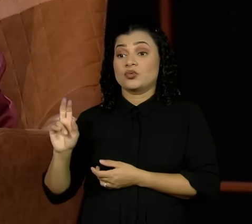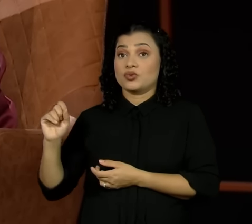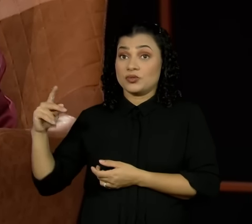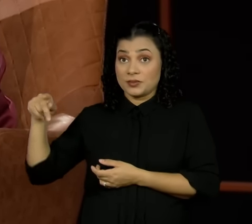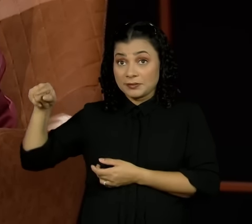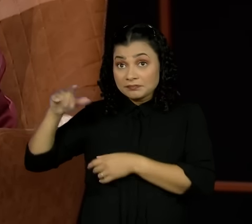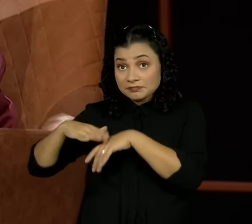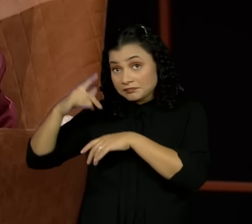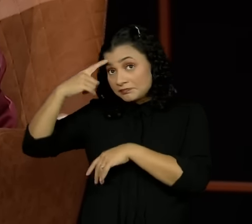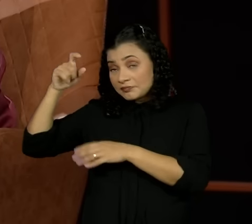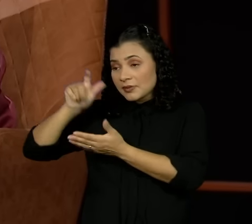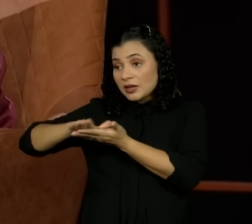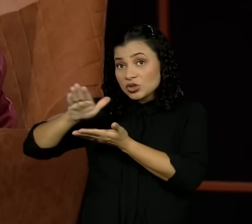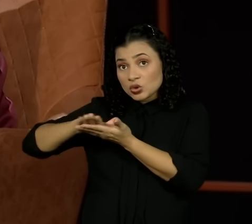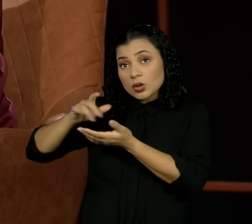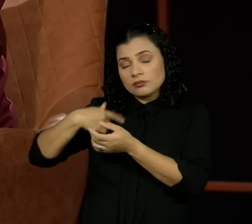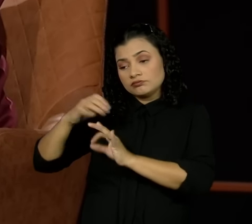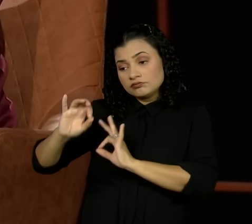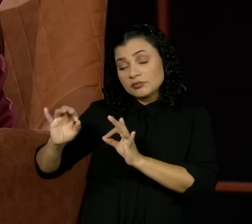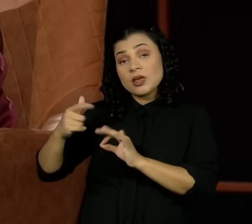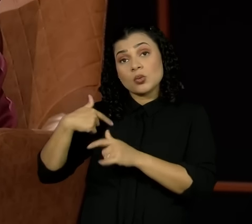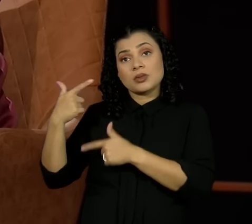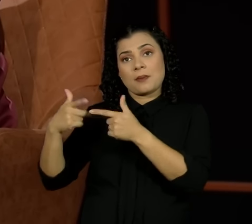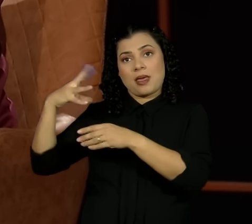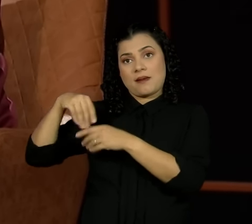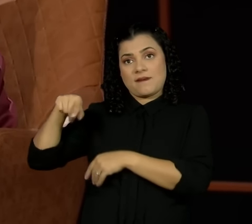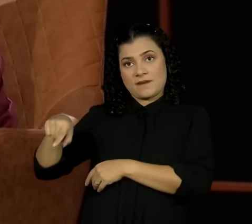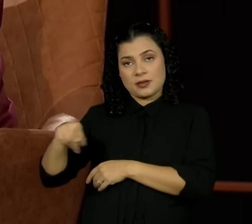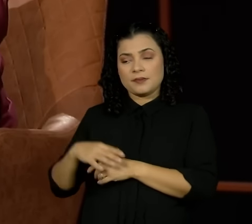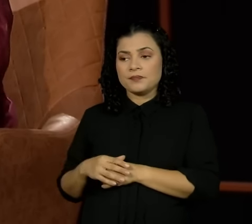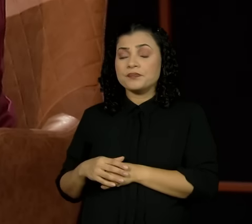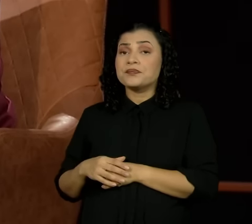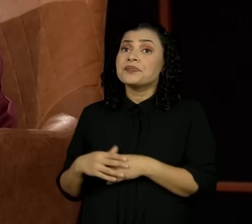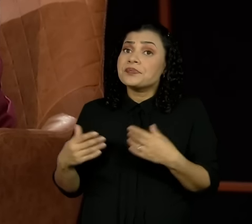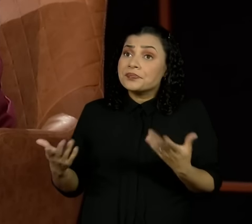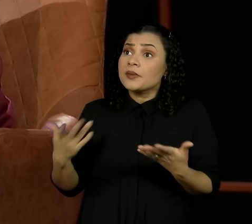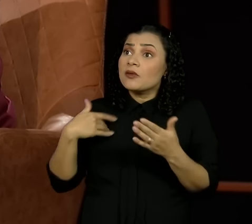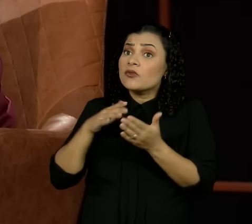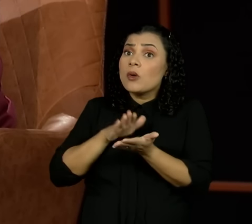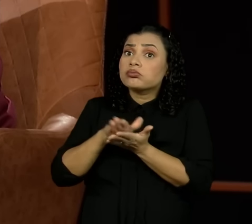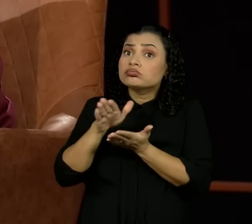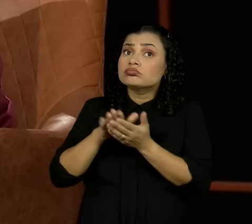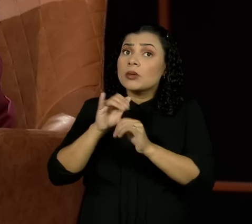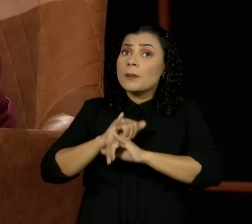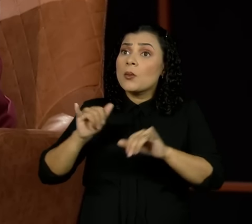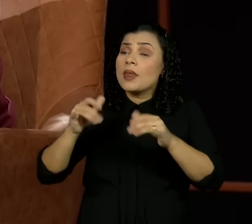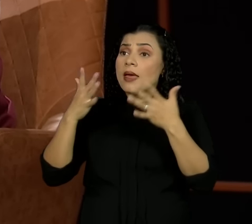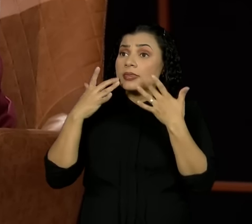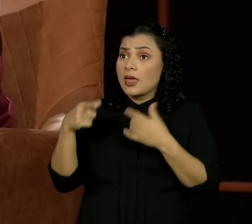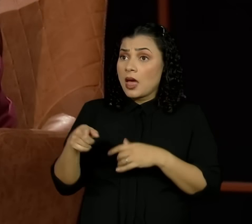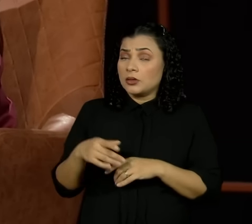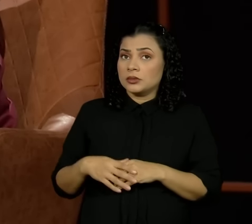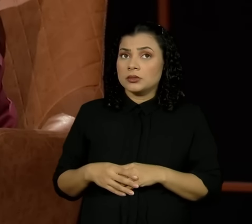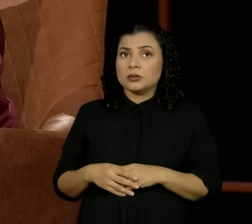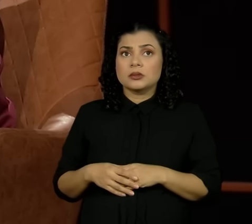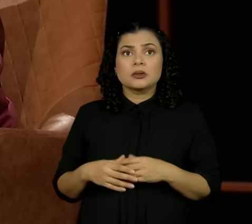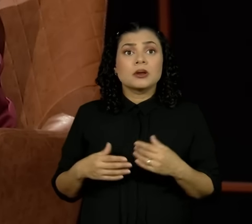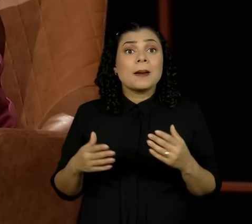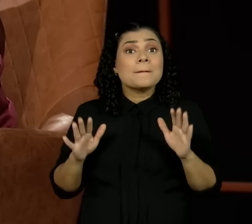Aí eu falei, puxa, é uma coisa. Eu falei, eu vou publicar a tua peça. Mas a peça é